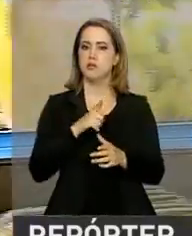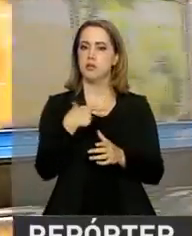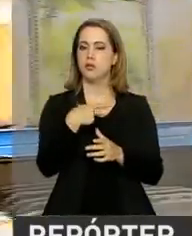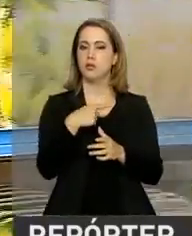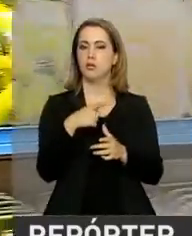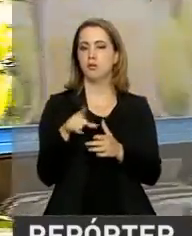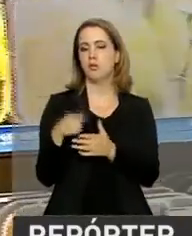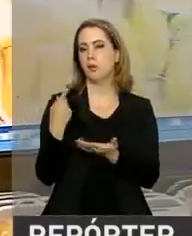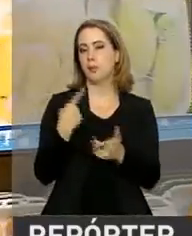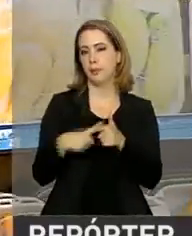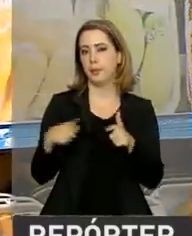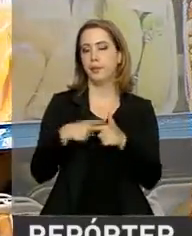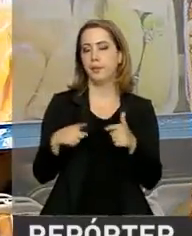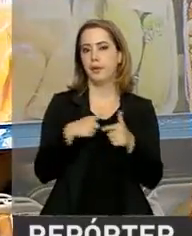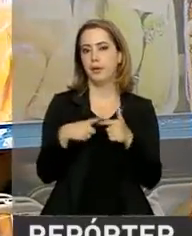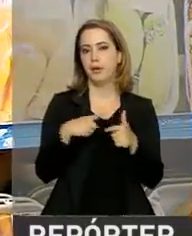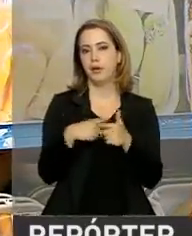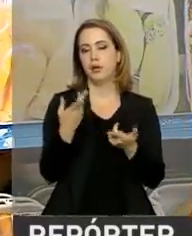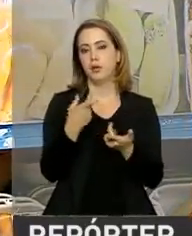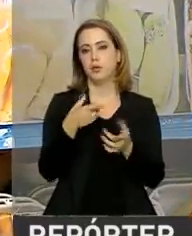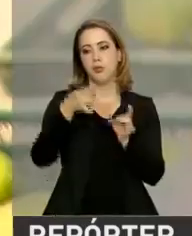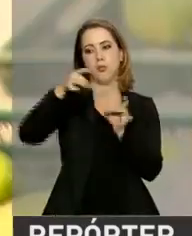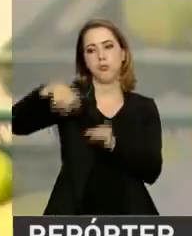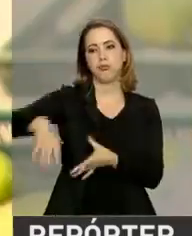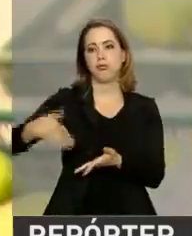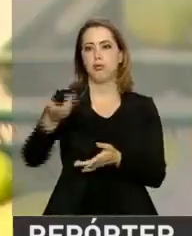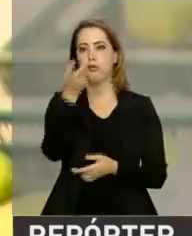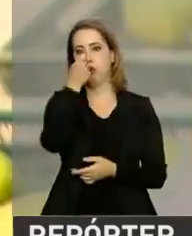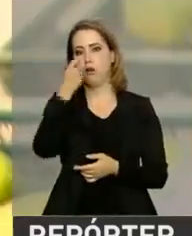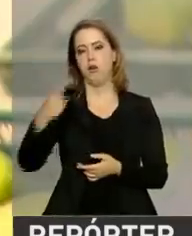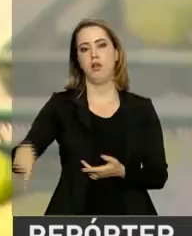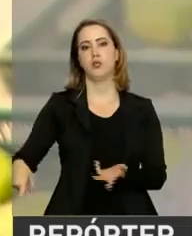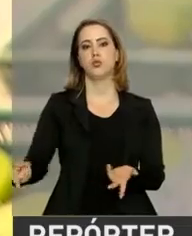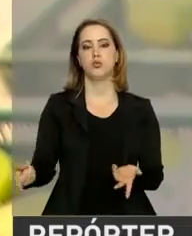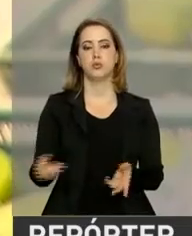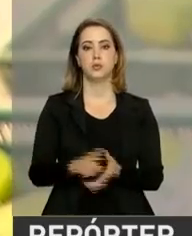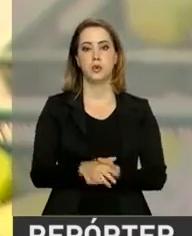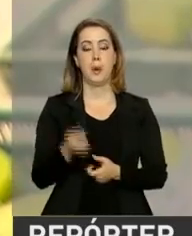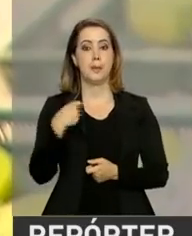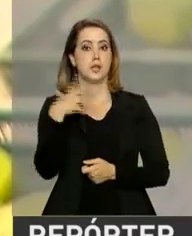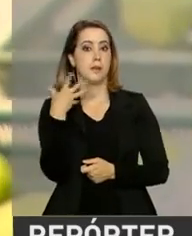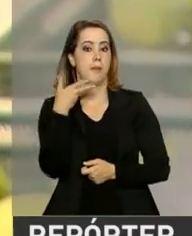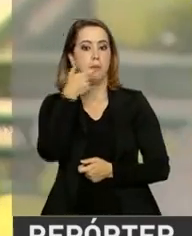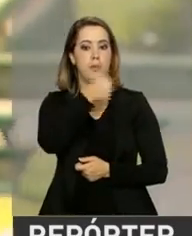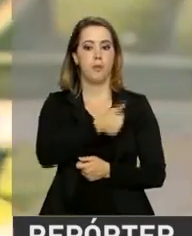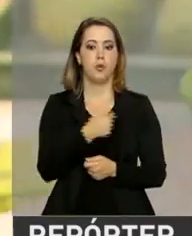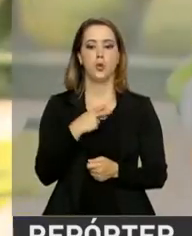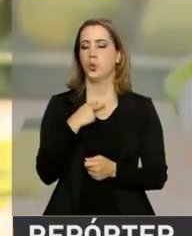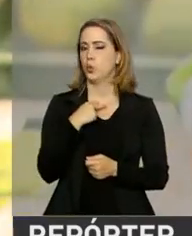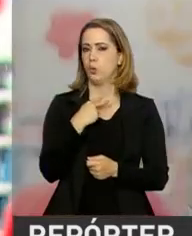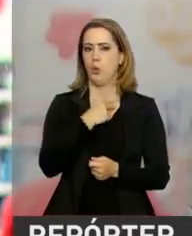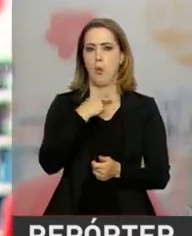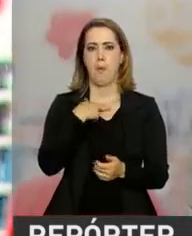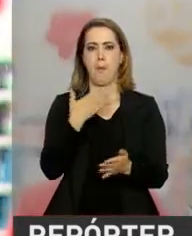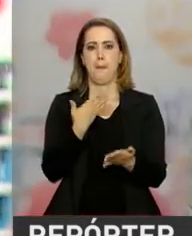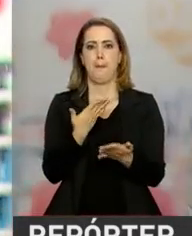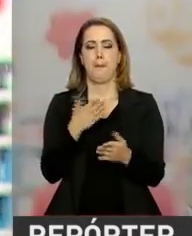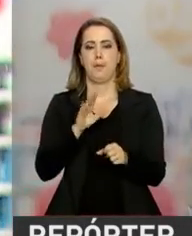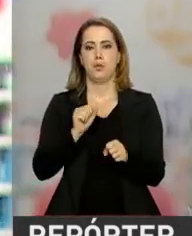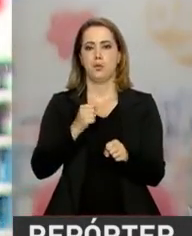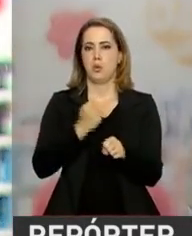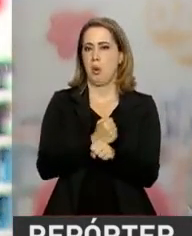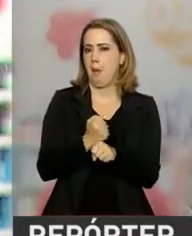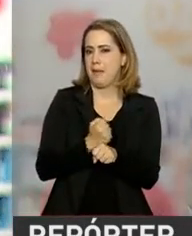imperfeição serão descartados tentar bonito aparência boa não pode estar amassado eu sempre